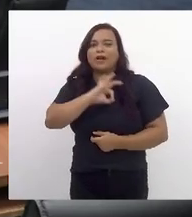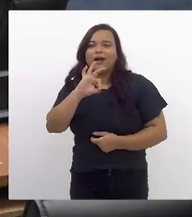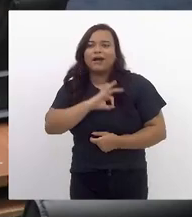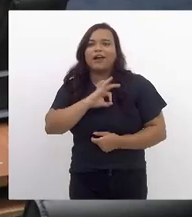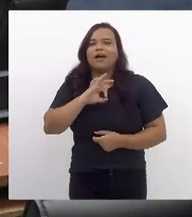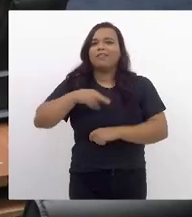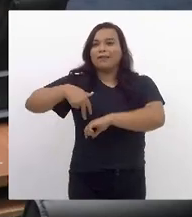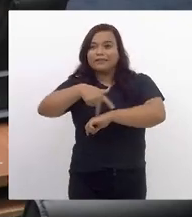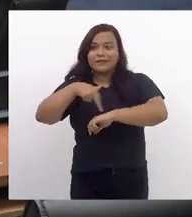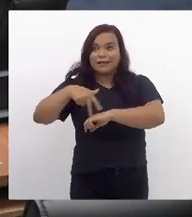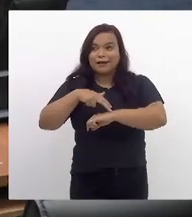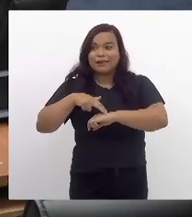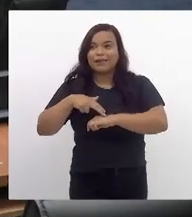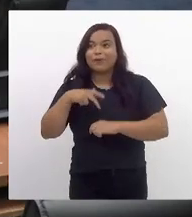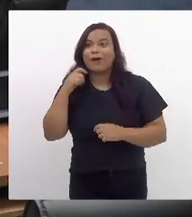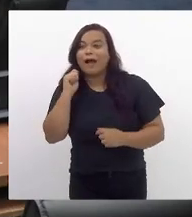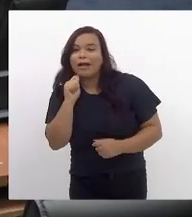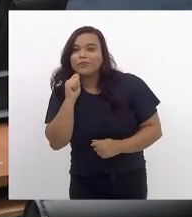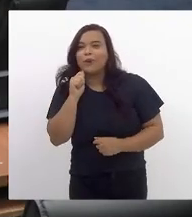radialista,